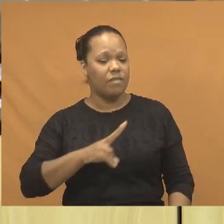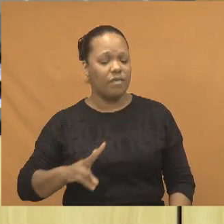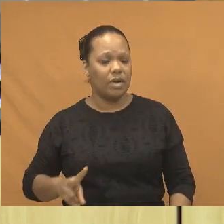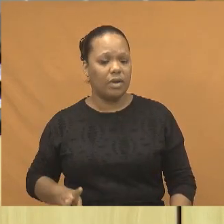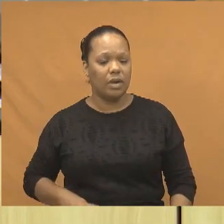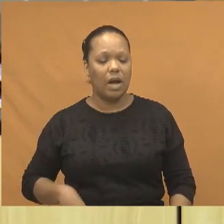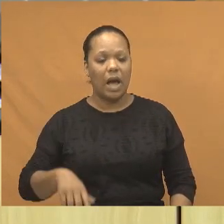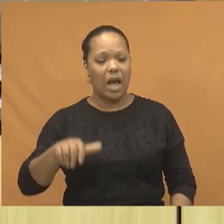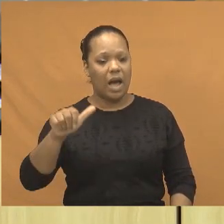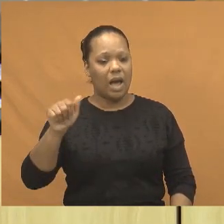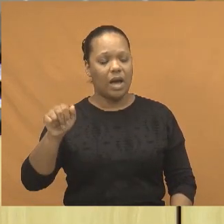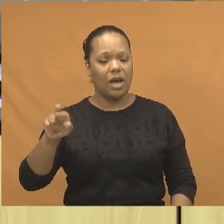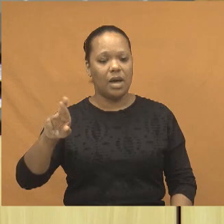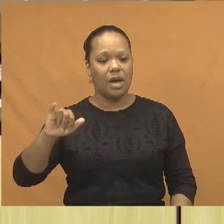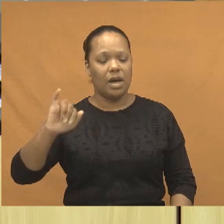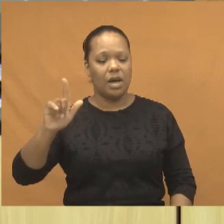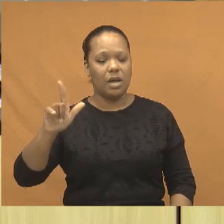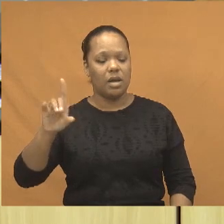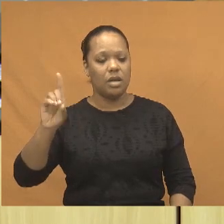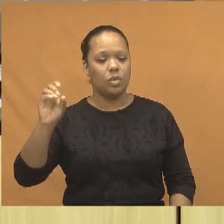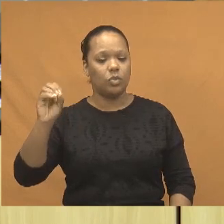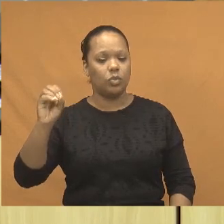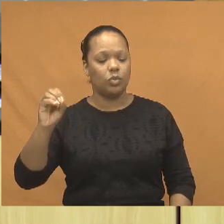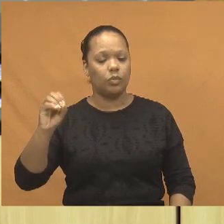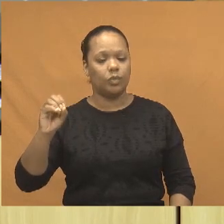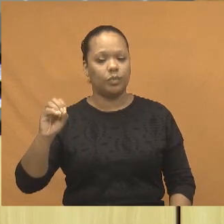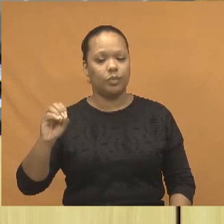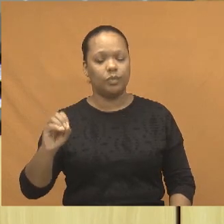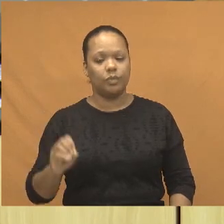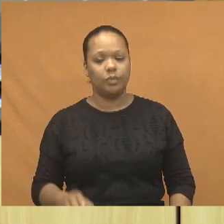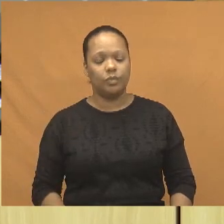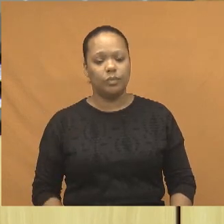vereador Arildo Batista.